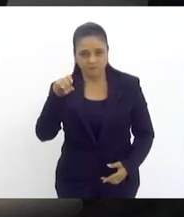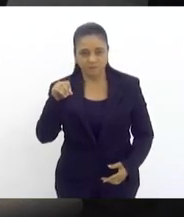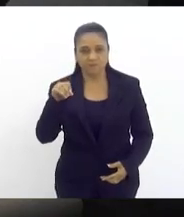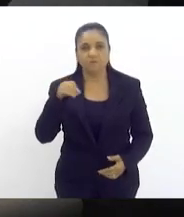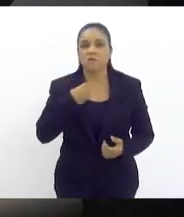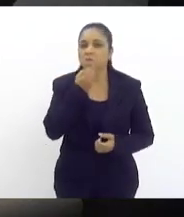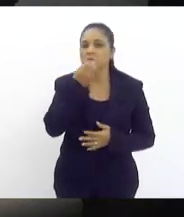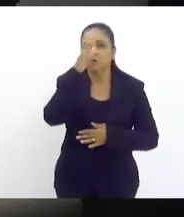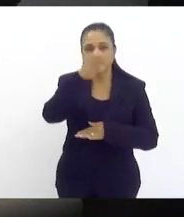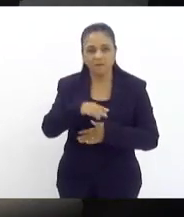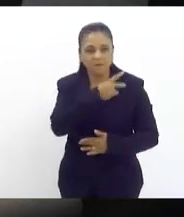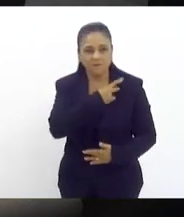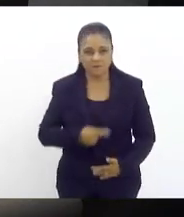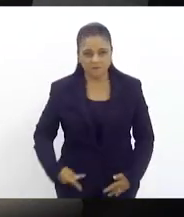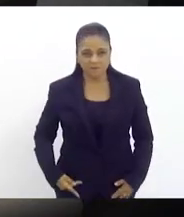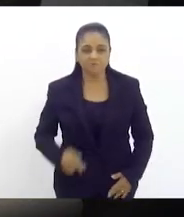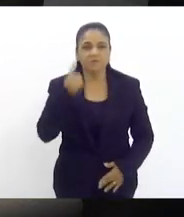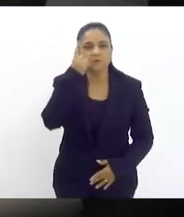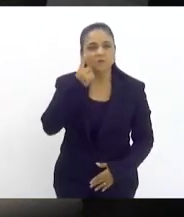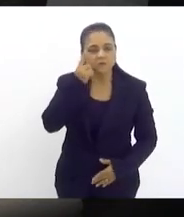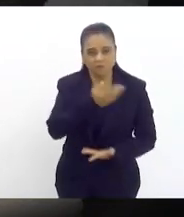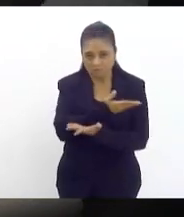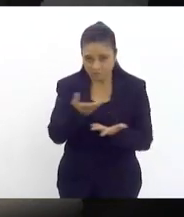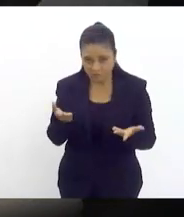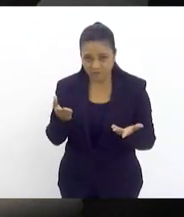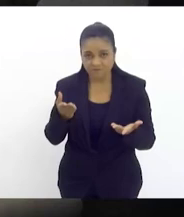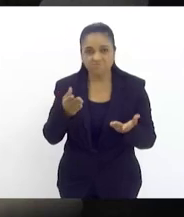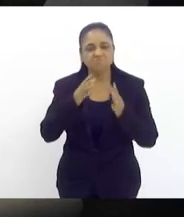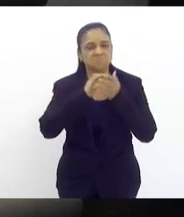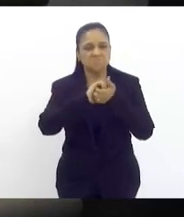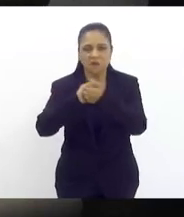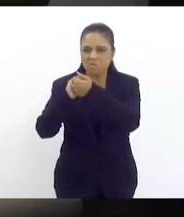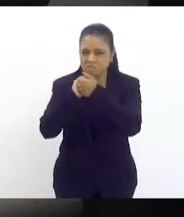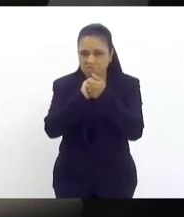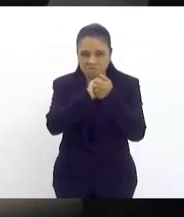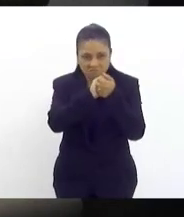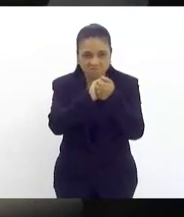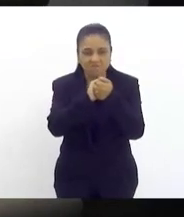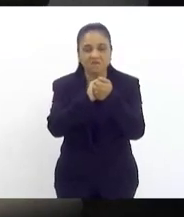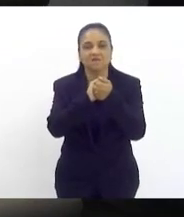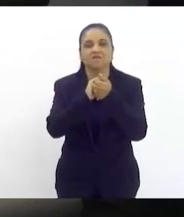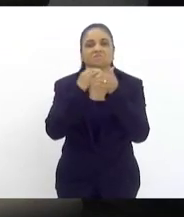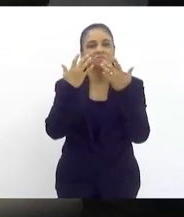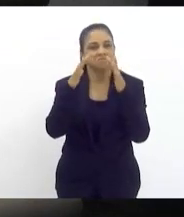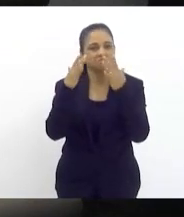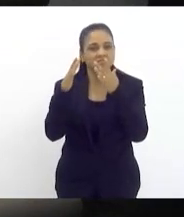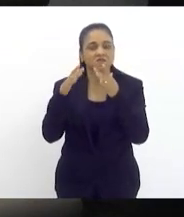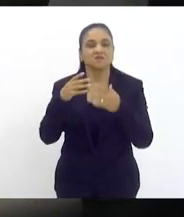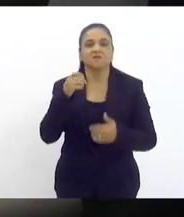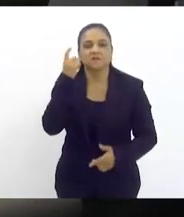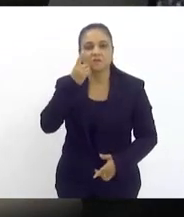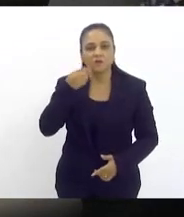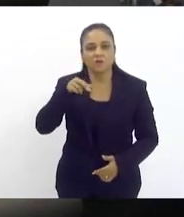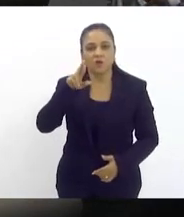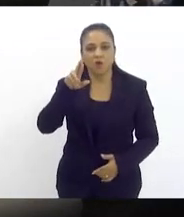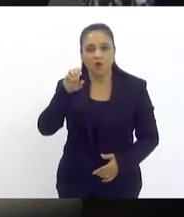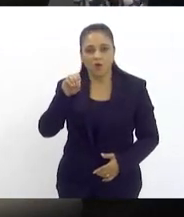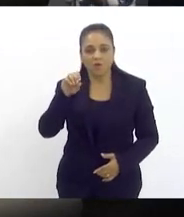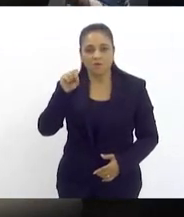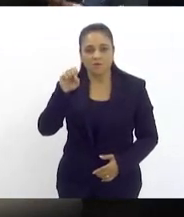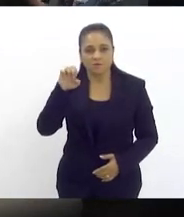Boa tarde, senhor presidente, senhores deputados. Parabenizar o nobre deputado Rosenberg, dizer da